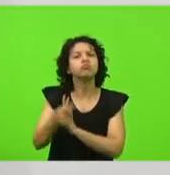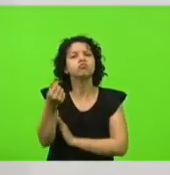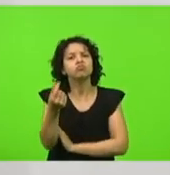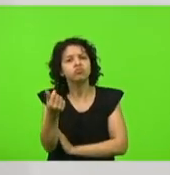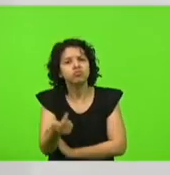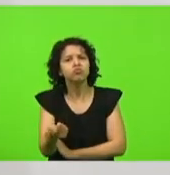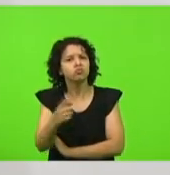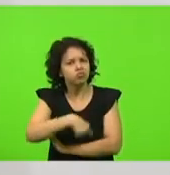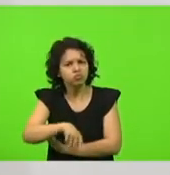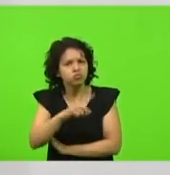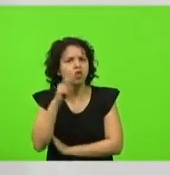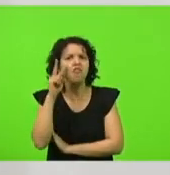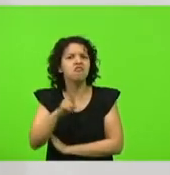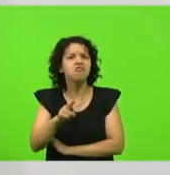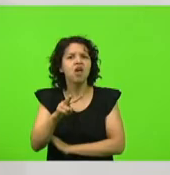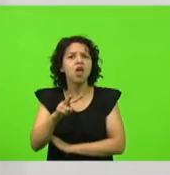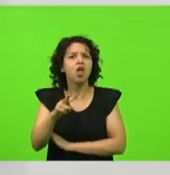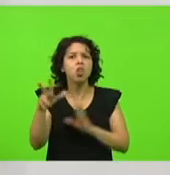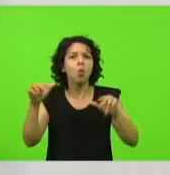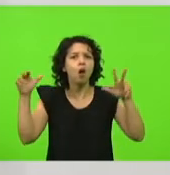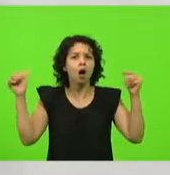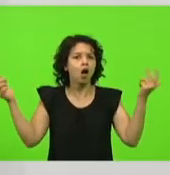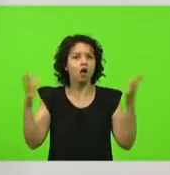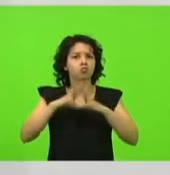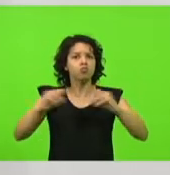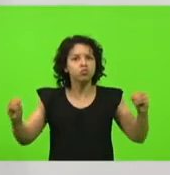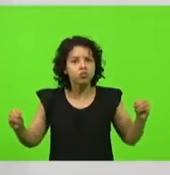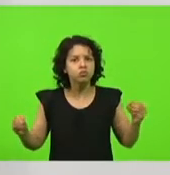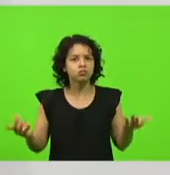nós não vamos ver ele nunca mais?